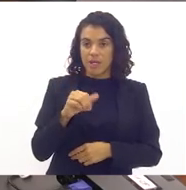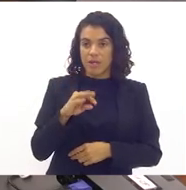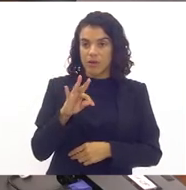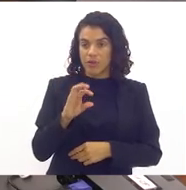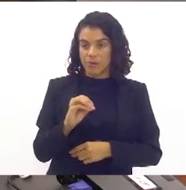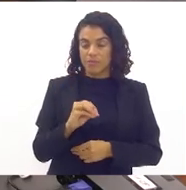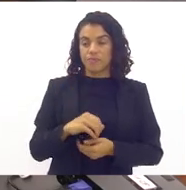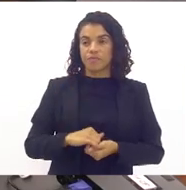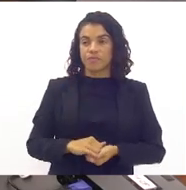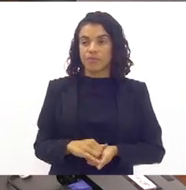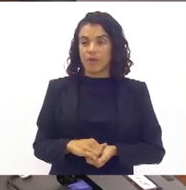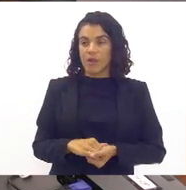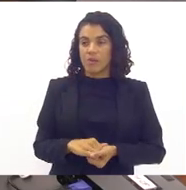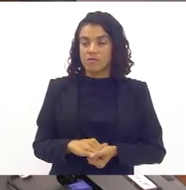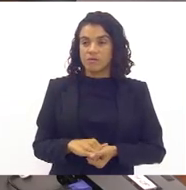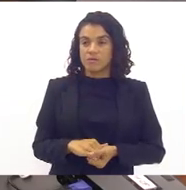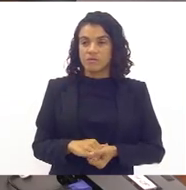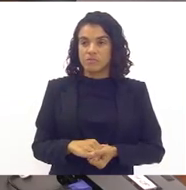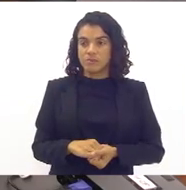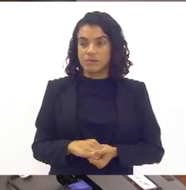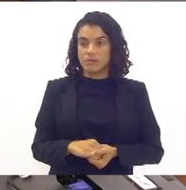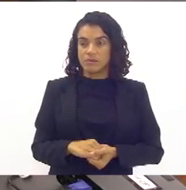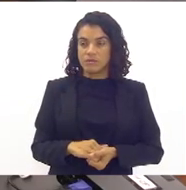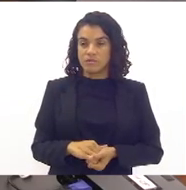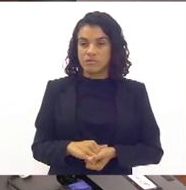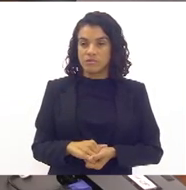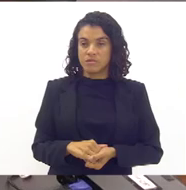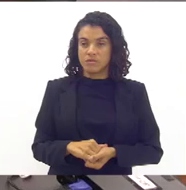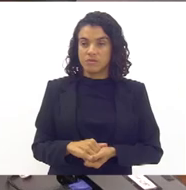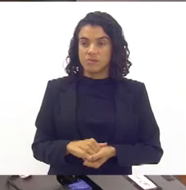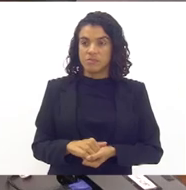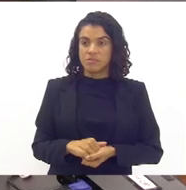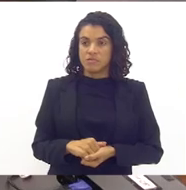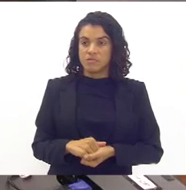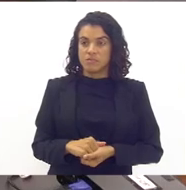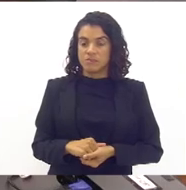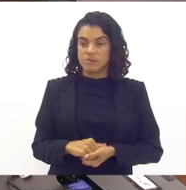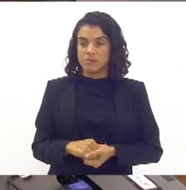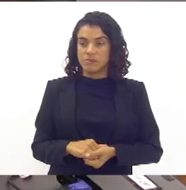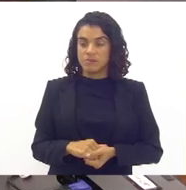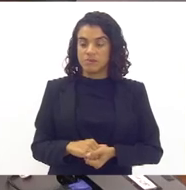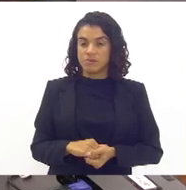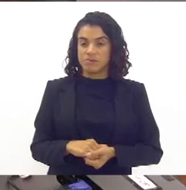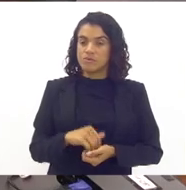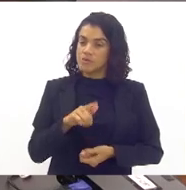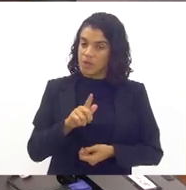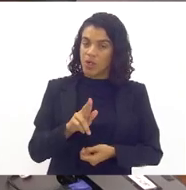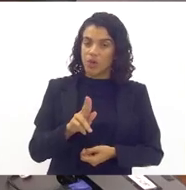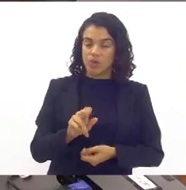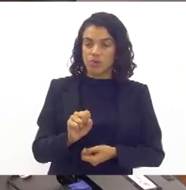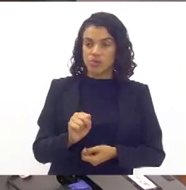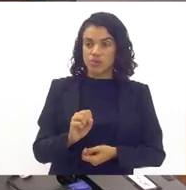Bom, então, com a palavra o Gustavo.